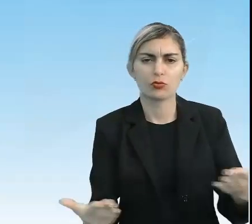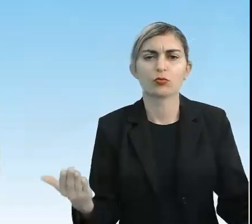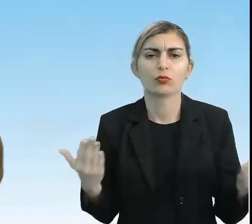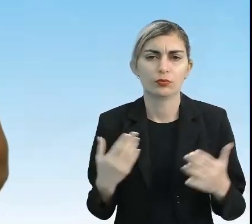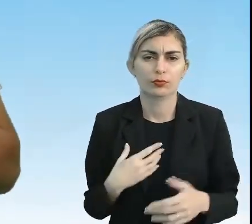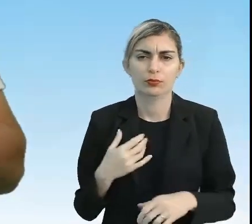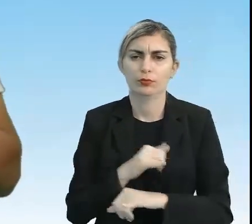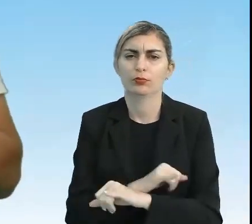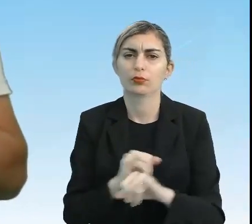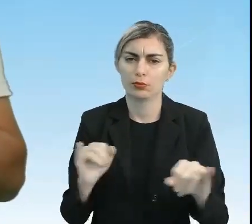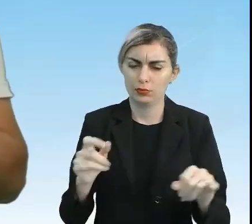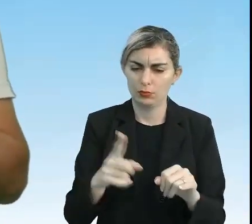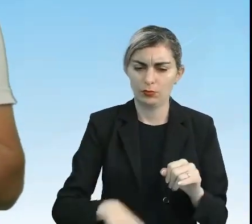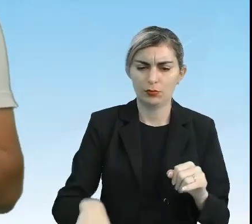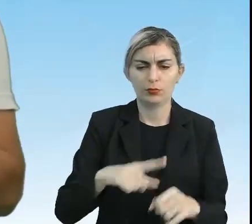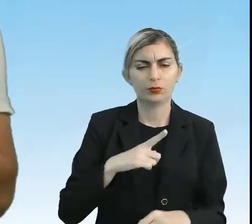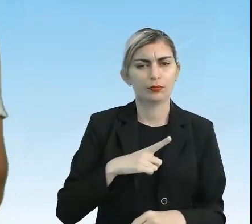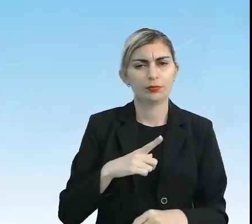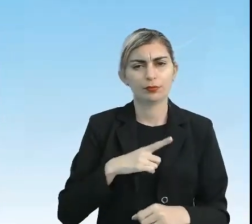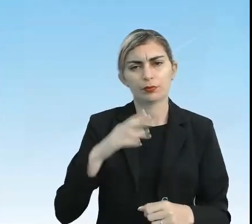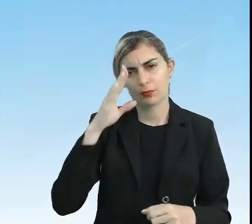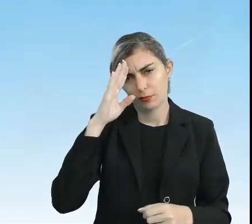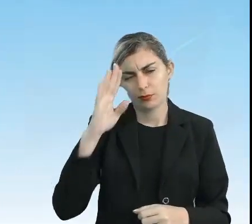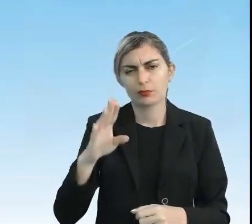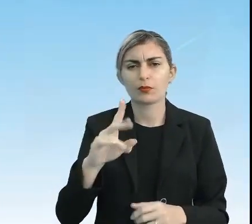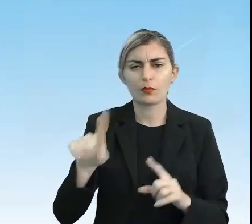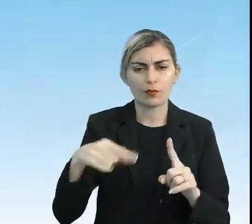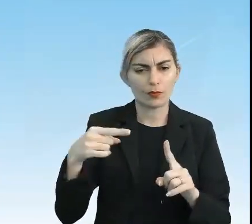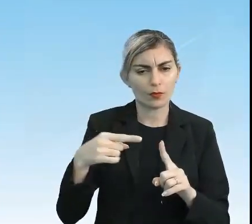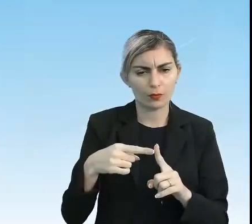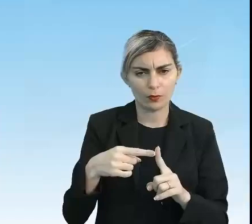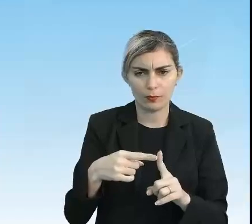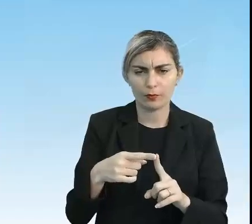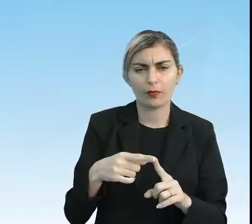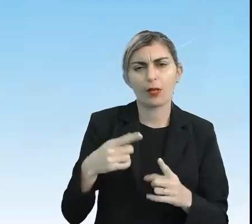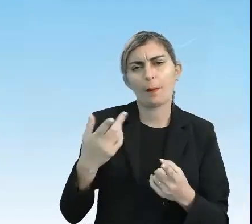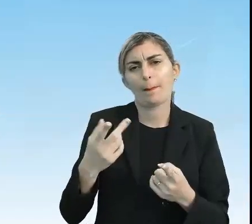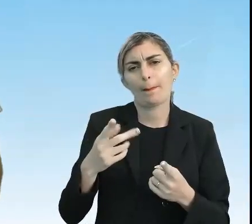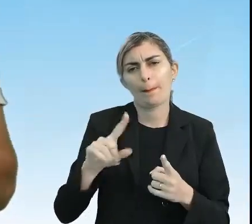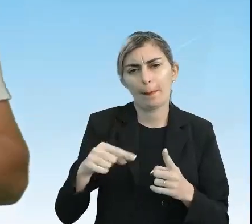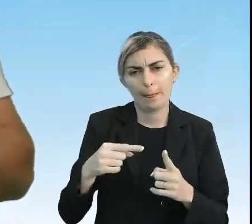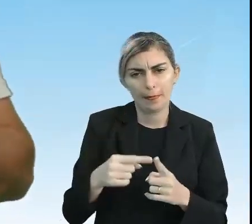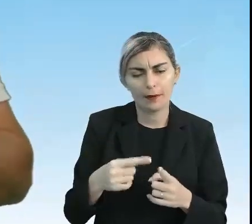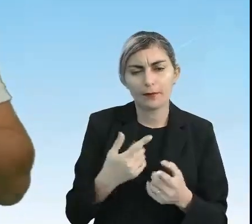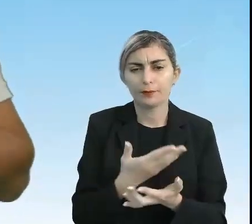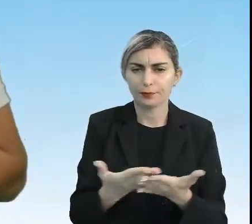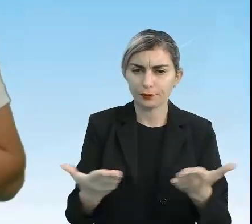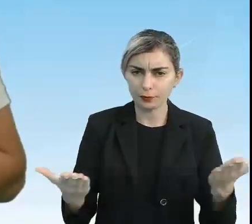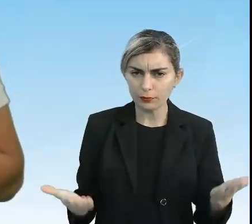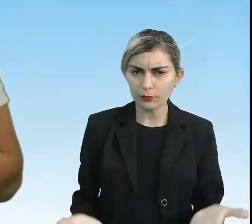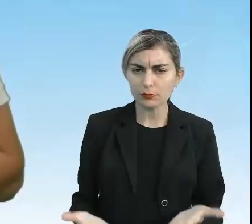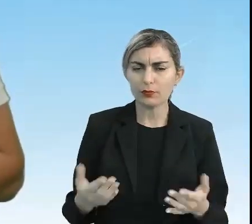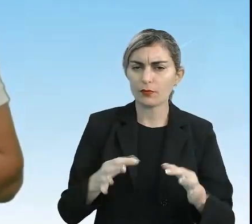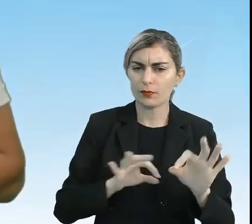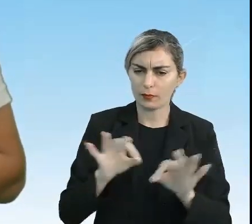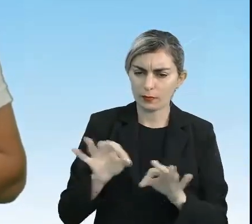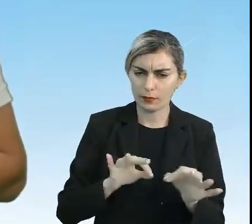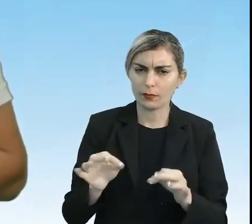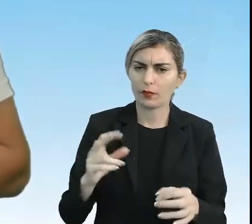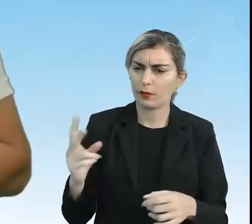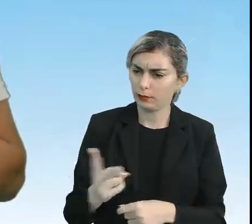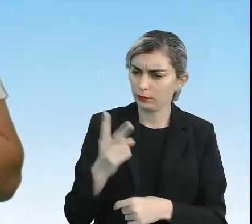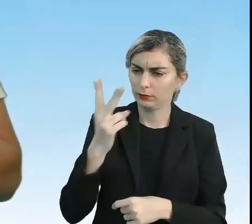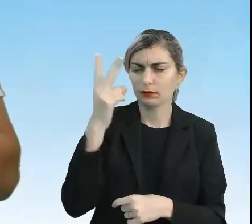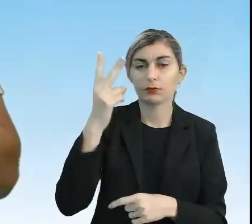em dizer que nós temos os princípios norteadores. Os princípios, eles são os grandes construtores dos